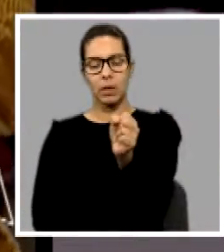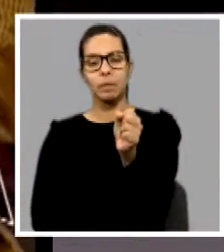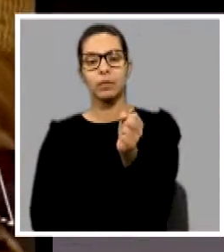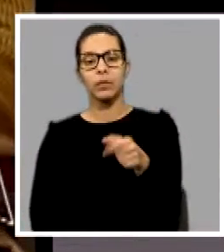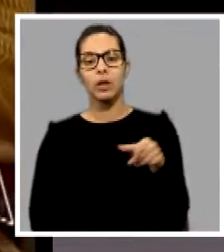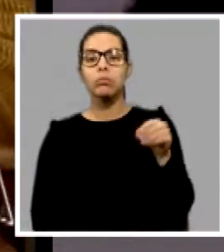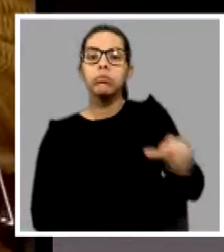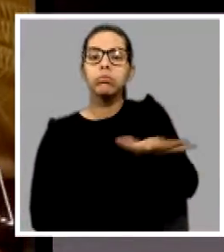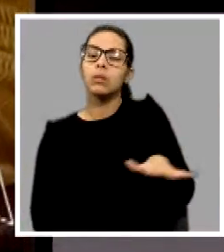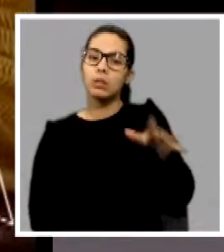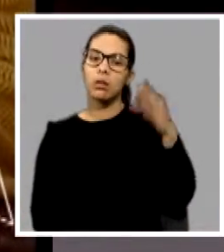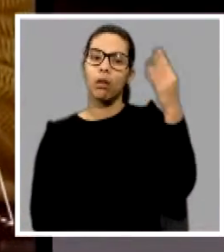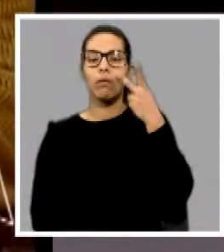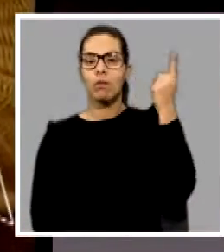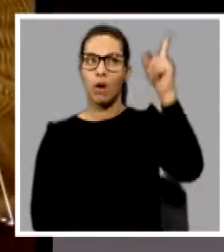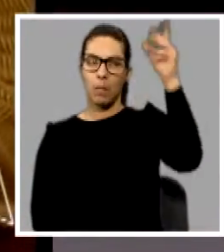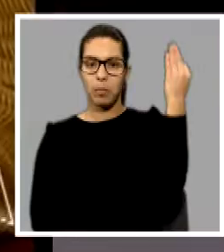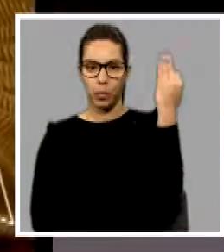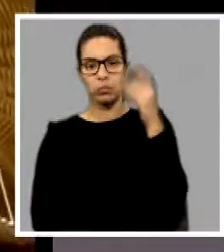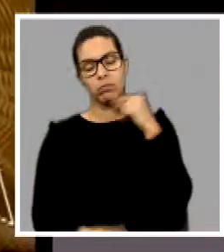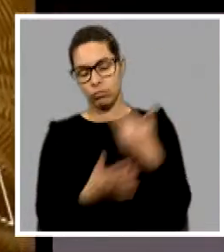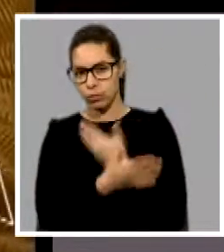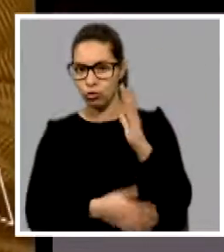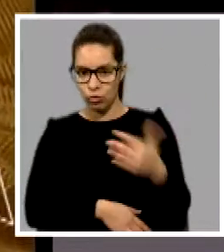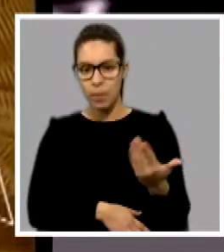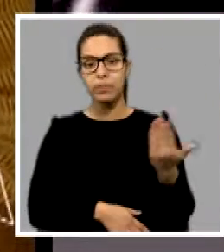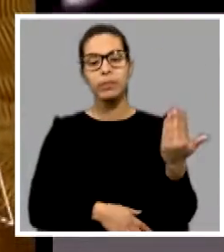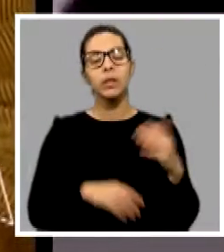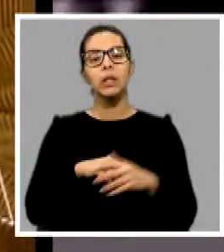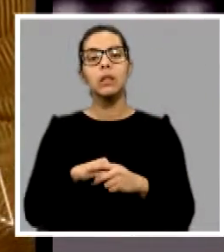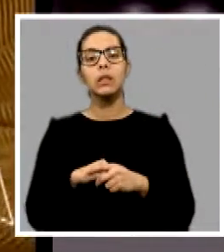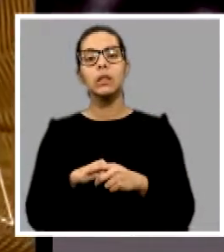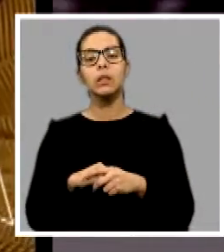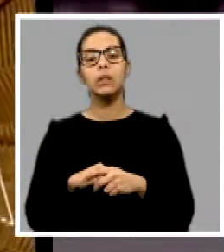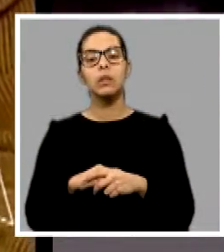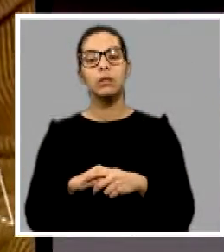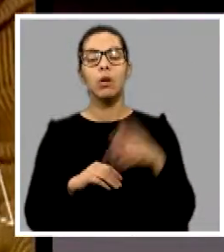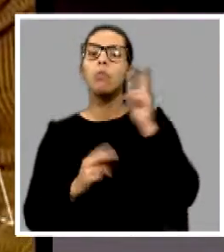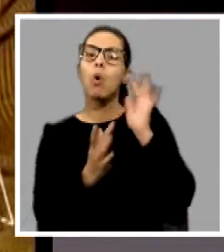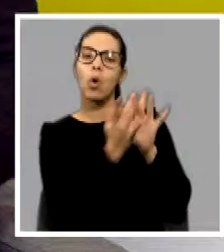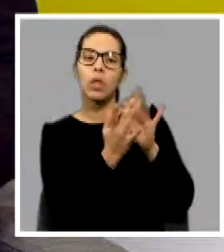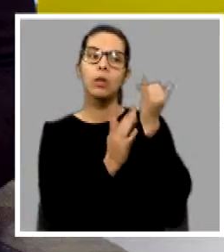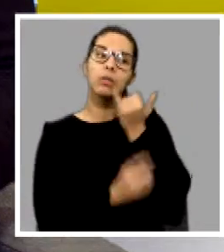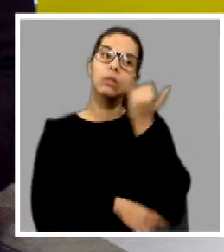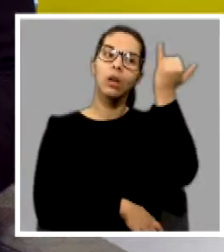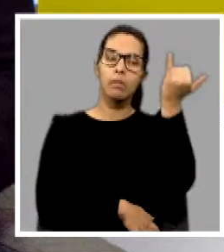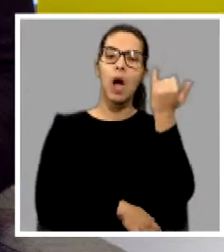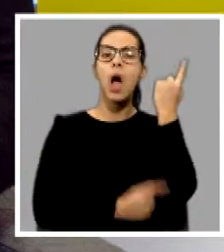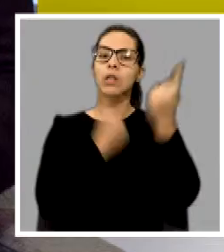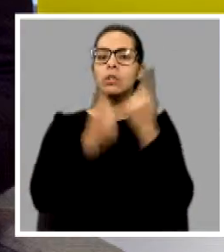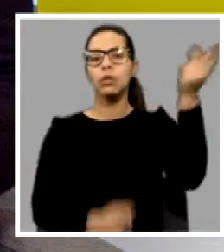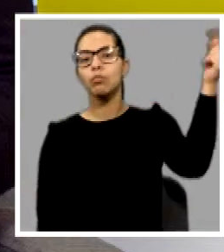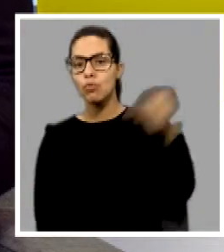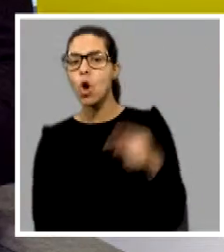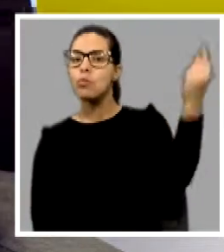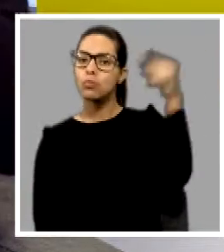fantástico. Bom, ele morava no Porto, já faleceu, e, enfim, com pena de todos nós, mas eu